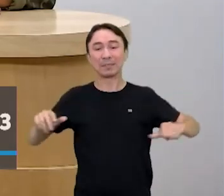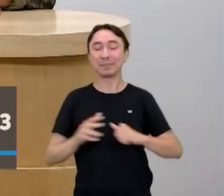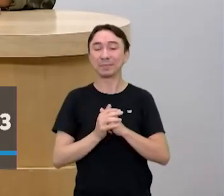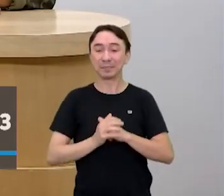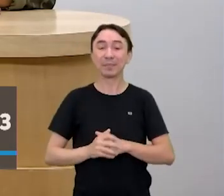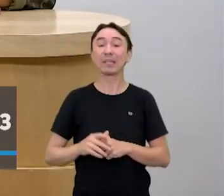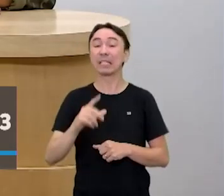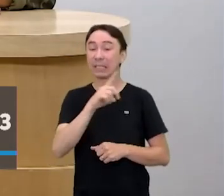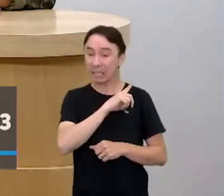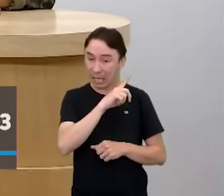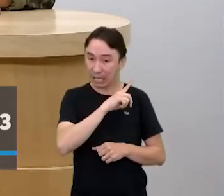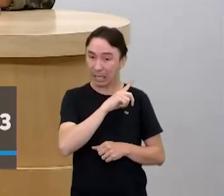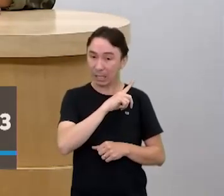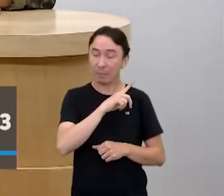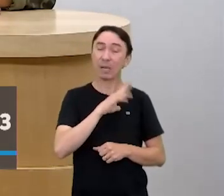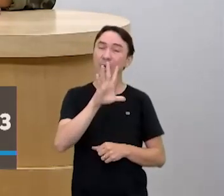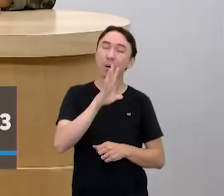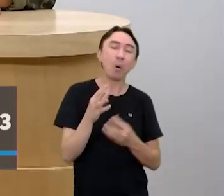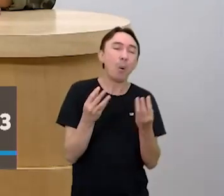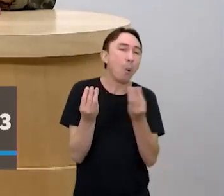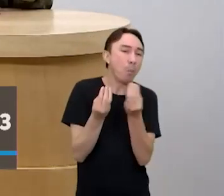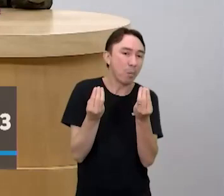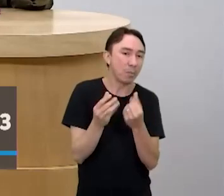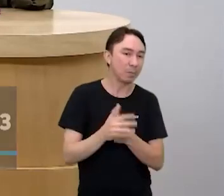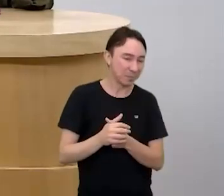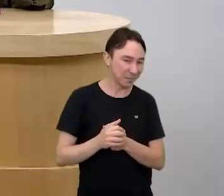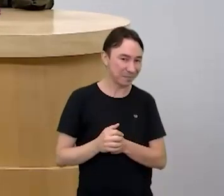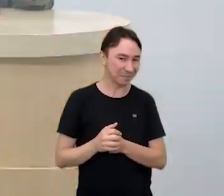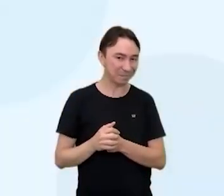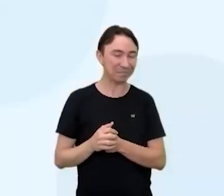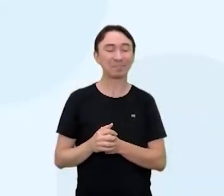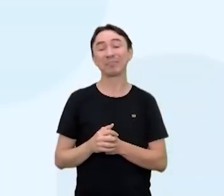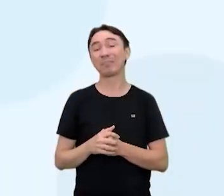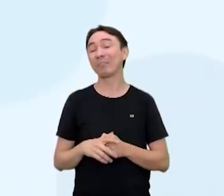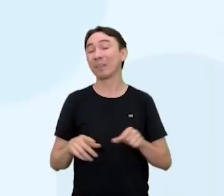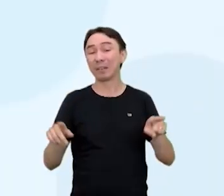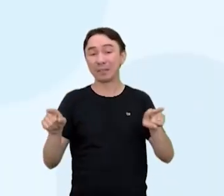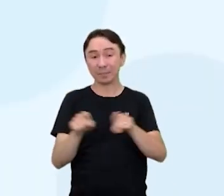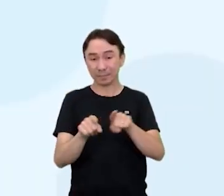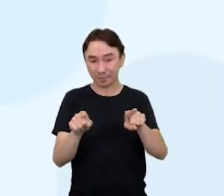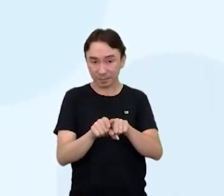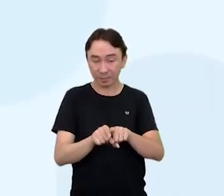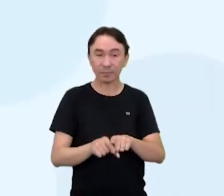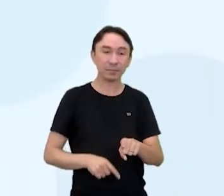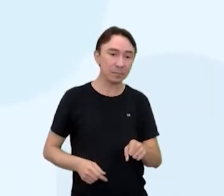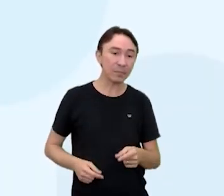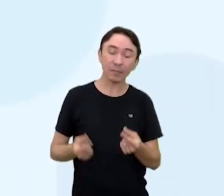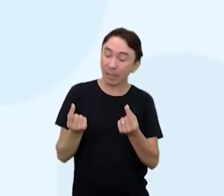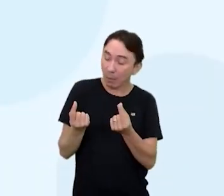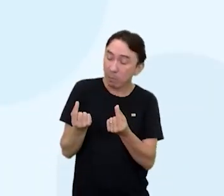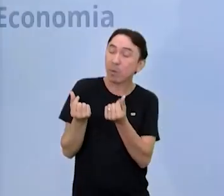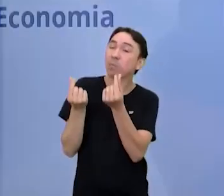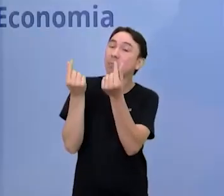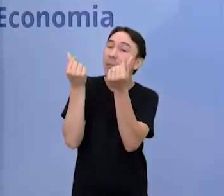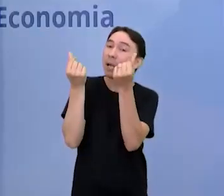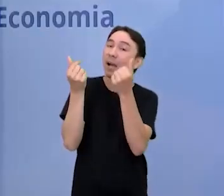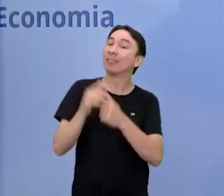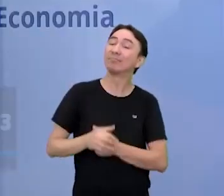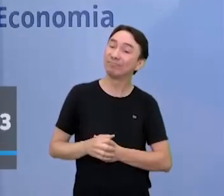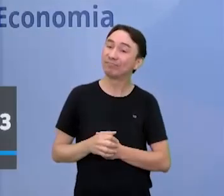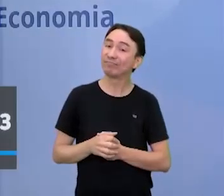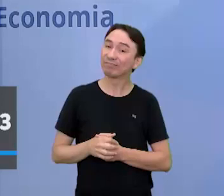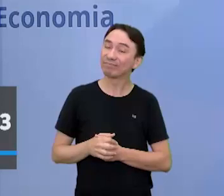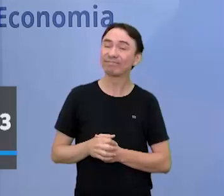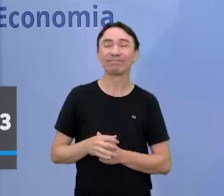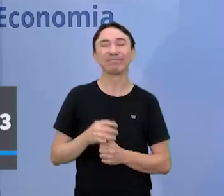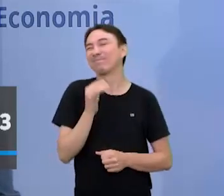sendo tratado. Bem lembrado, professora. Mas, economia. Acho que eu já falei. Né? Como a economia está sendo tratada também. Não só, por exemplo, uma coisa é você